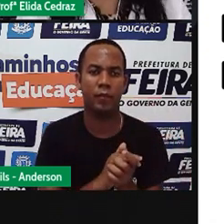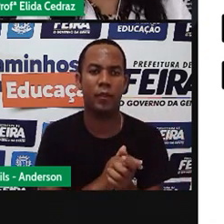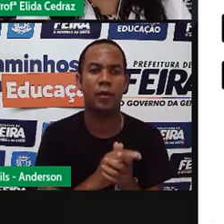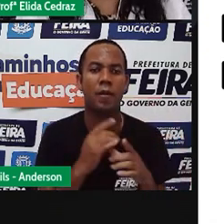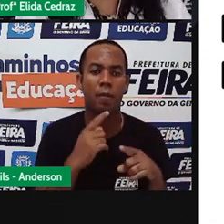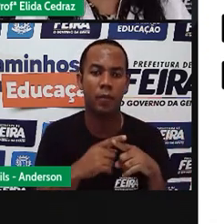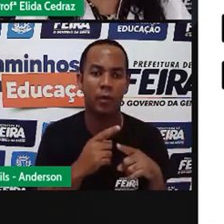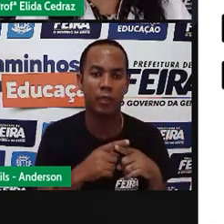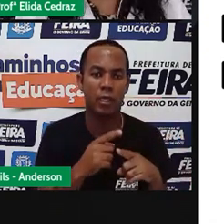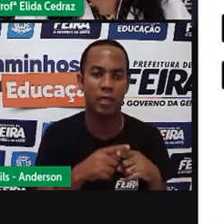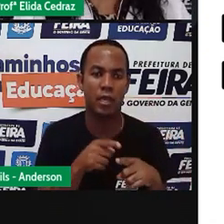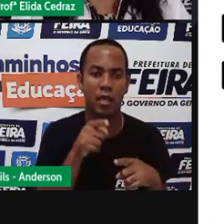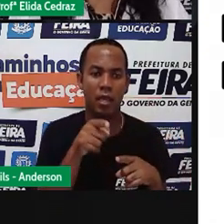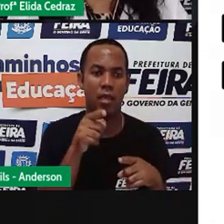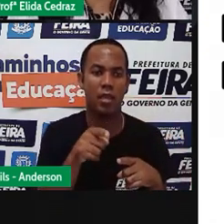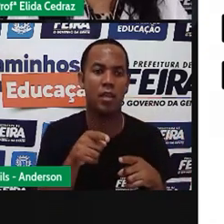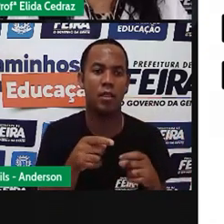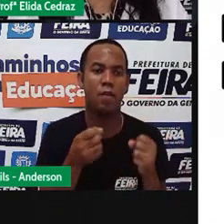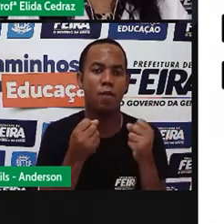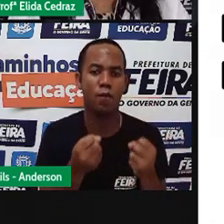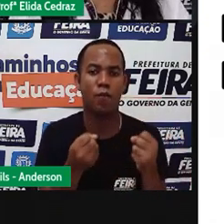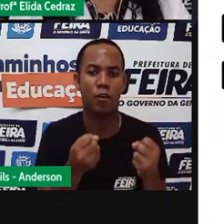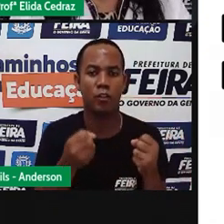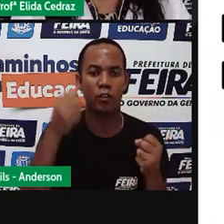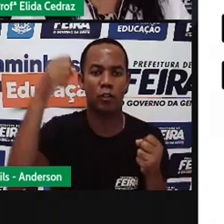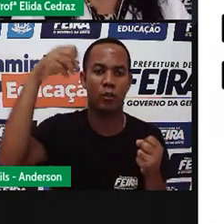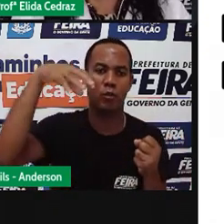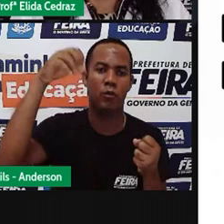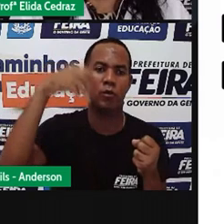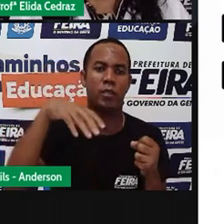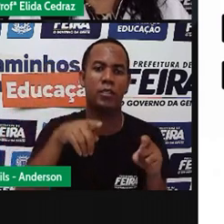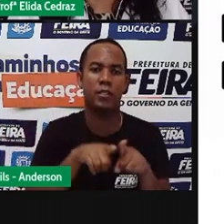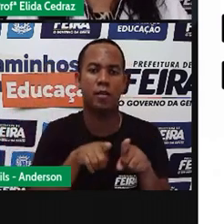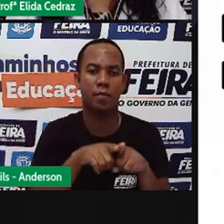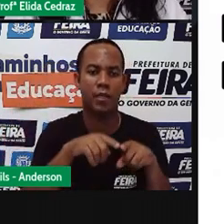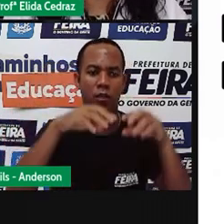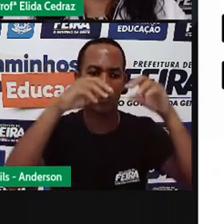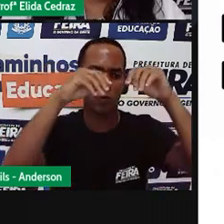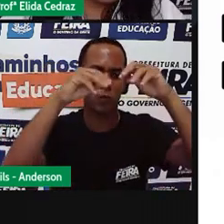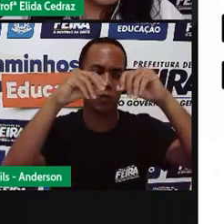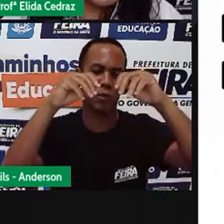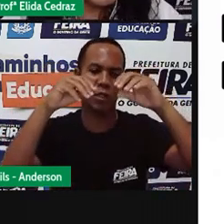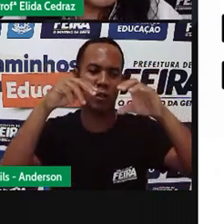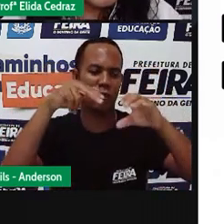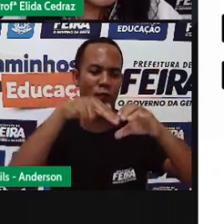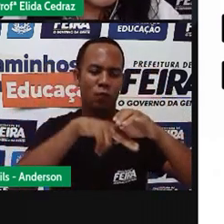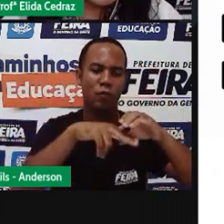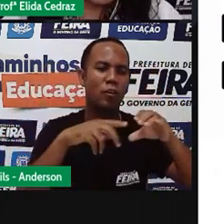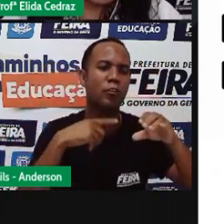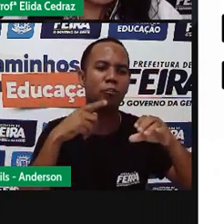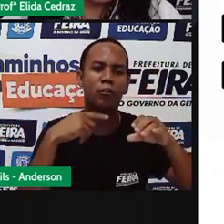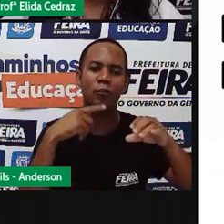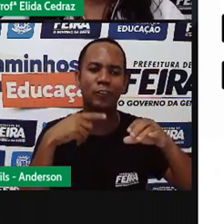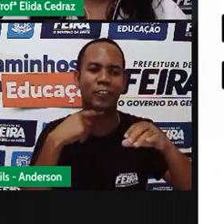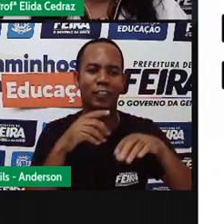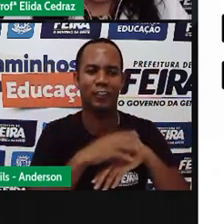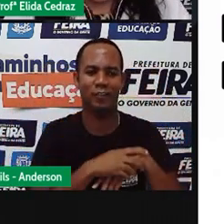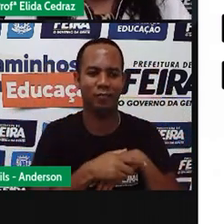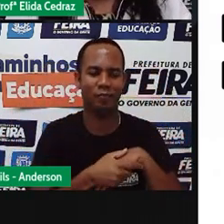Porque ele é resistente à luz e não permite entrar a poeira. Sabe o que é ser resistente à